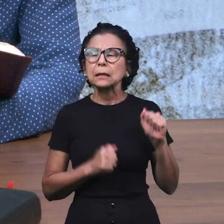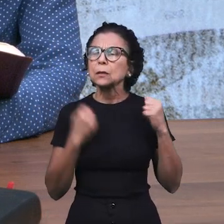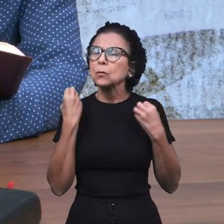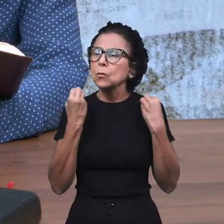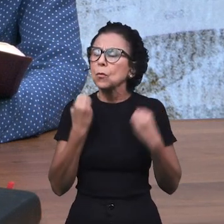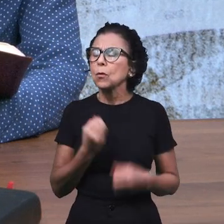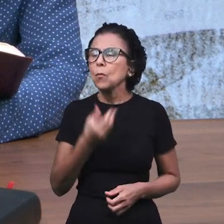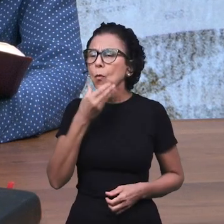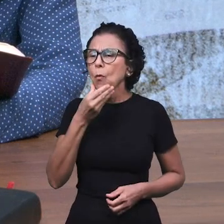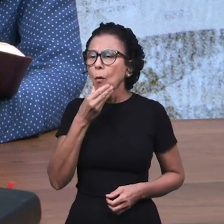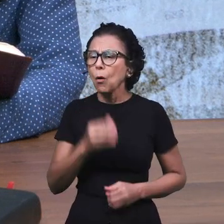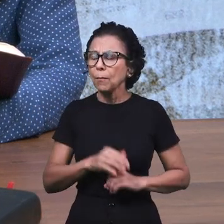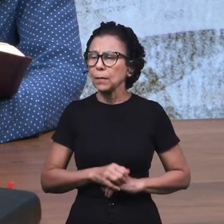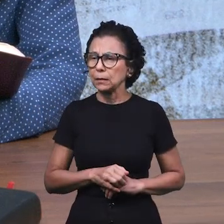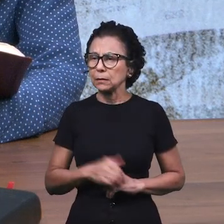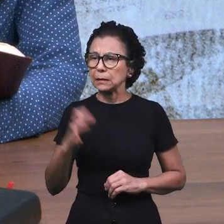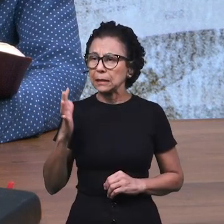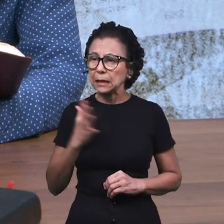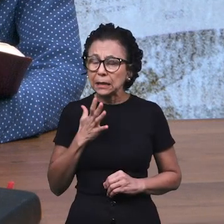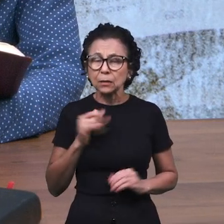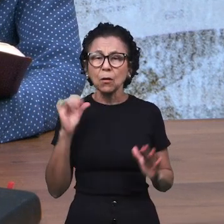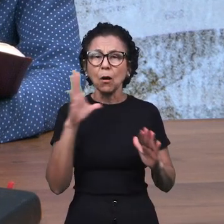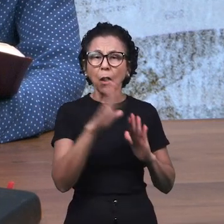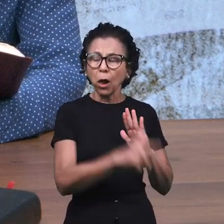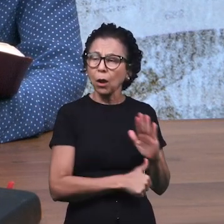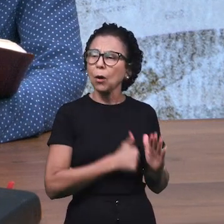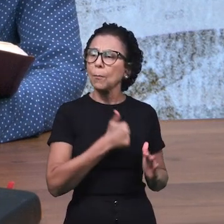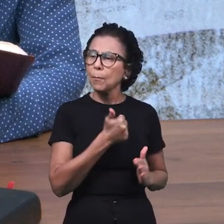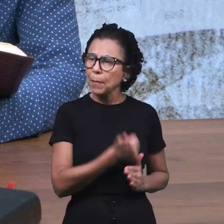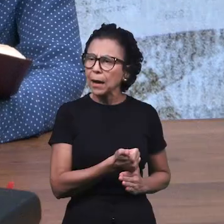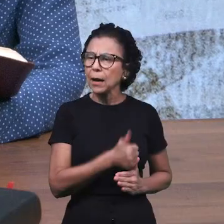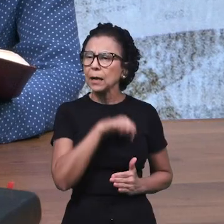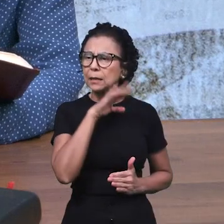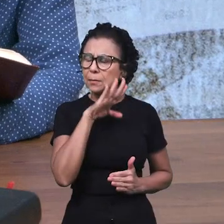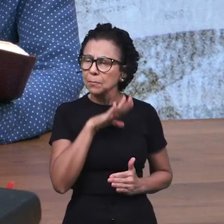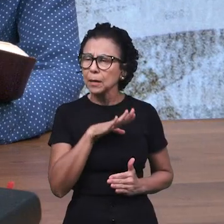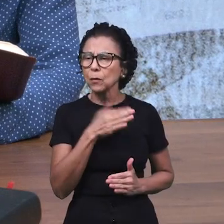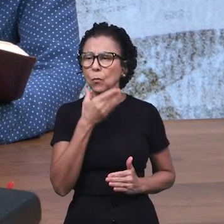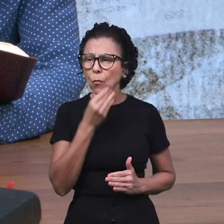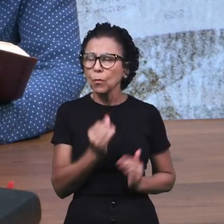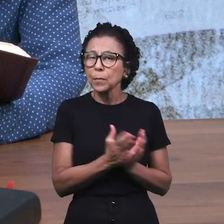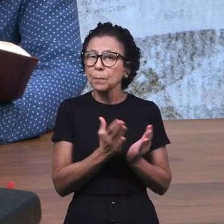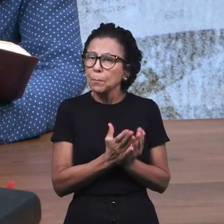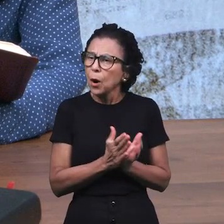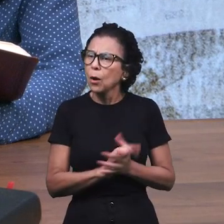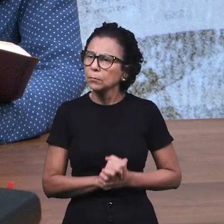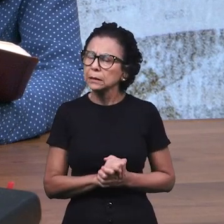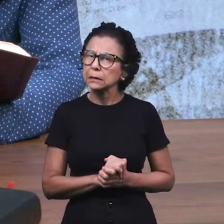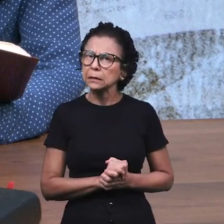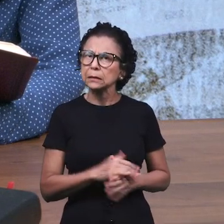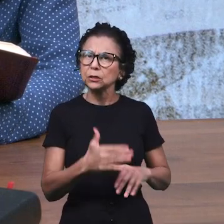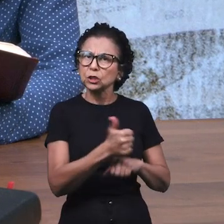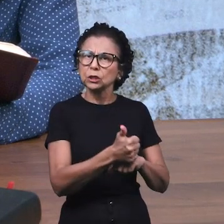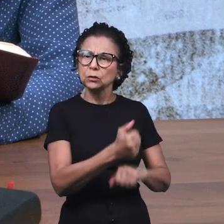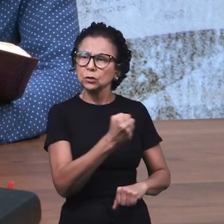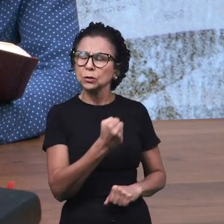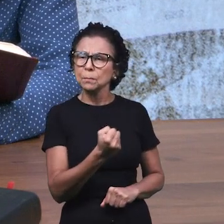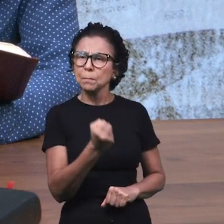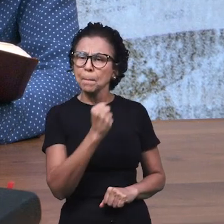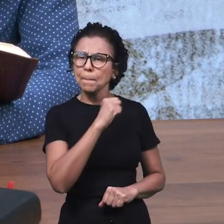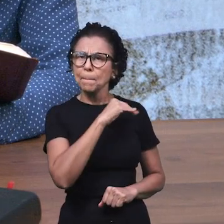o Senhor, que digno de morte é o homem que fez isso. E pela